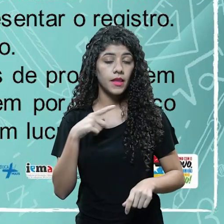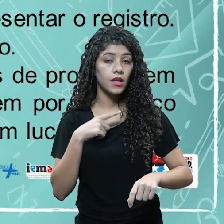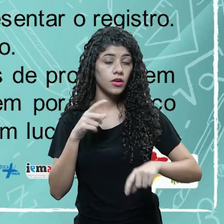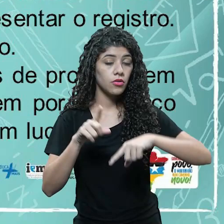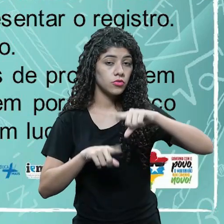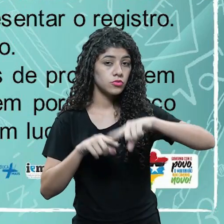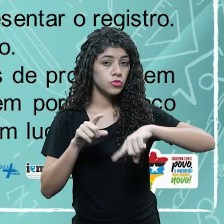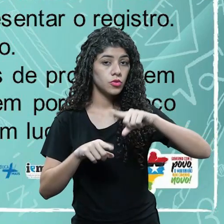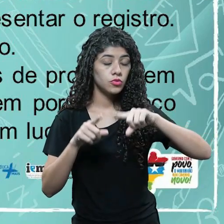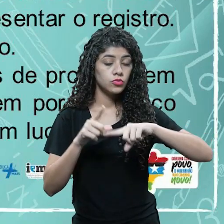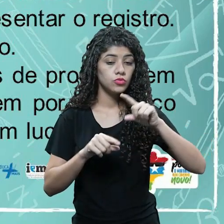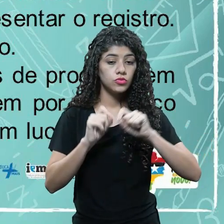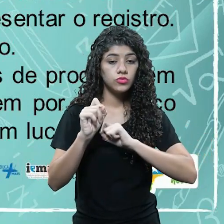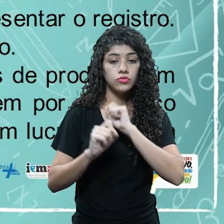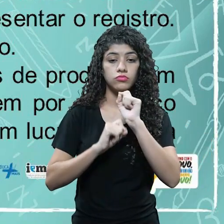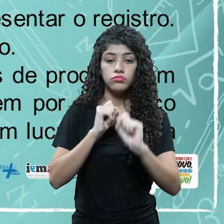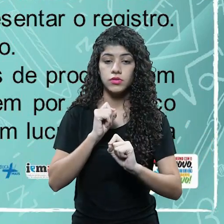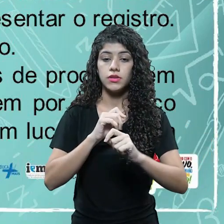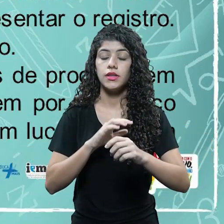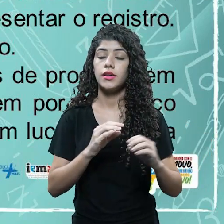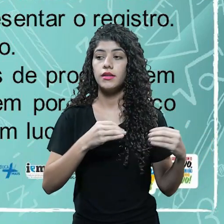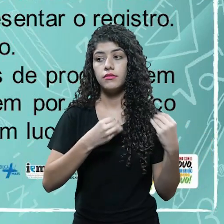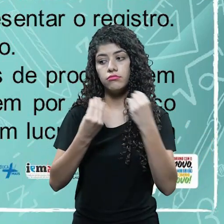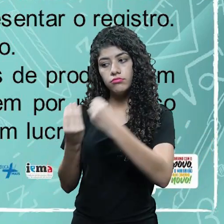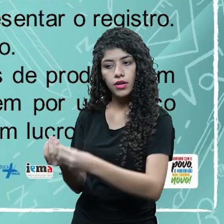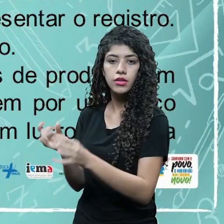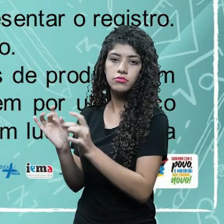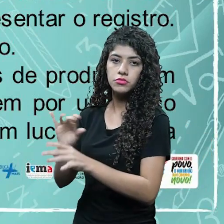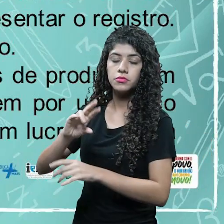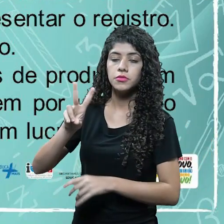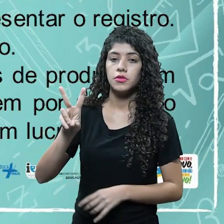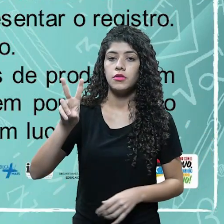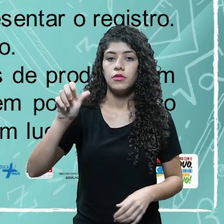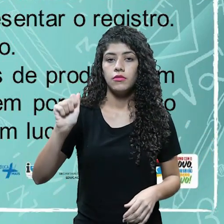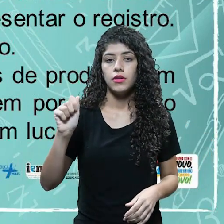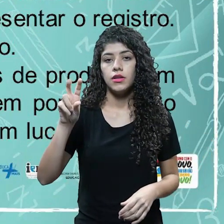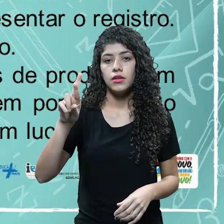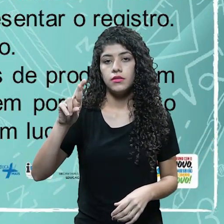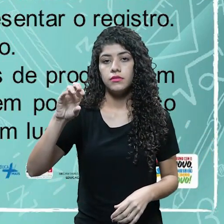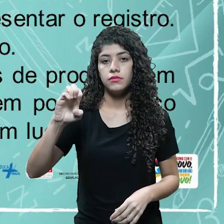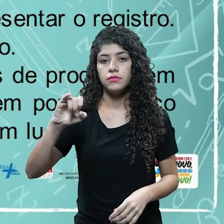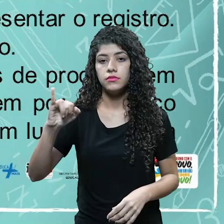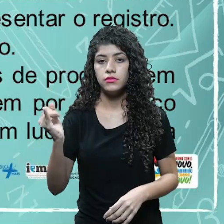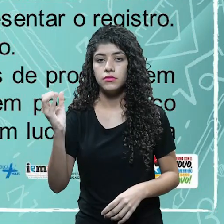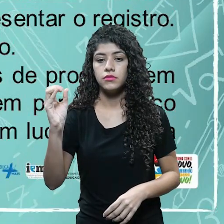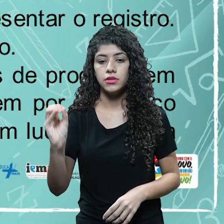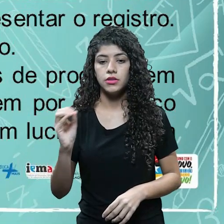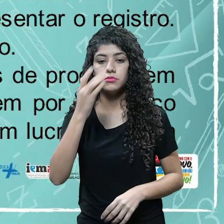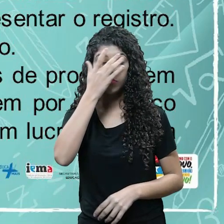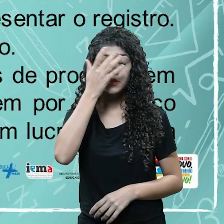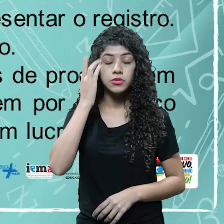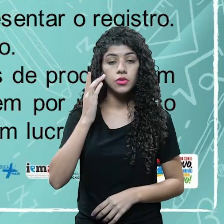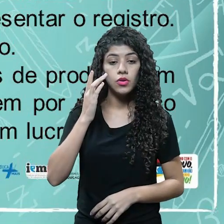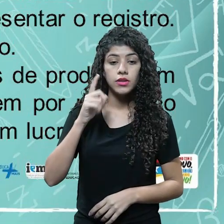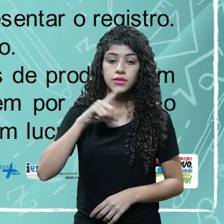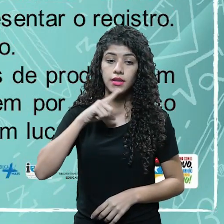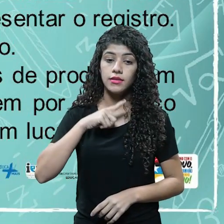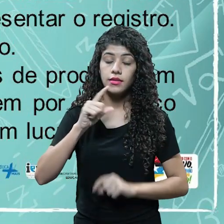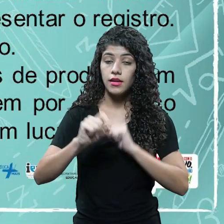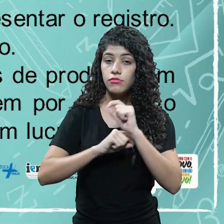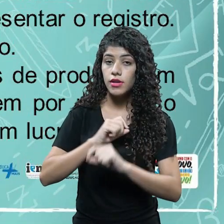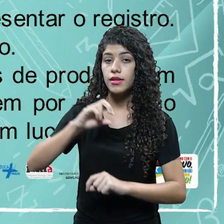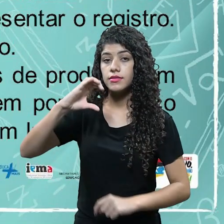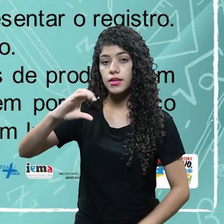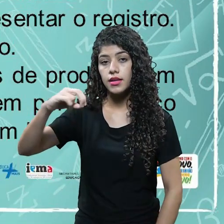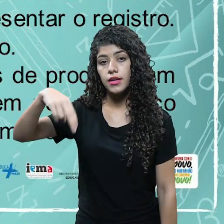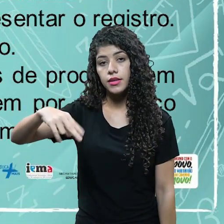diretamente com seus produtores e revende para o comércio varejista. O público atendido por esse sistema são pessoas jurídicas que, para efetuar a compra em